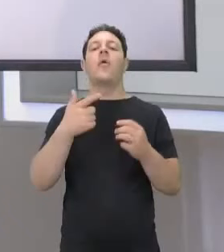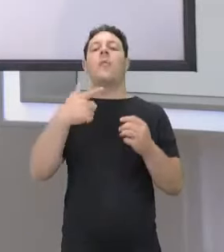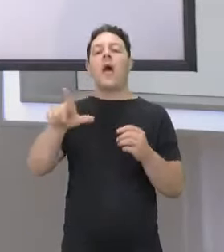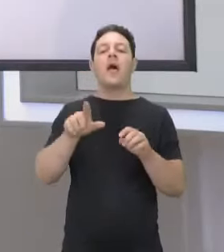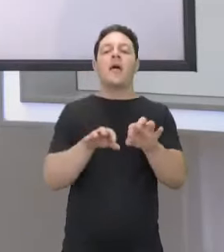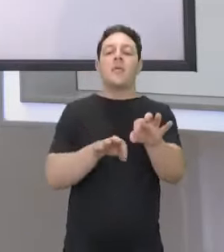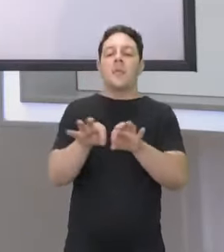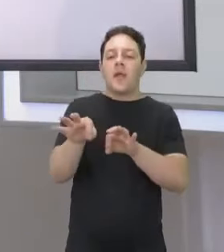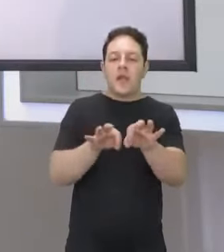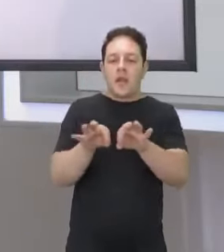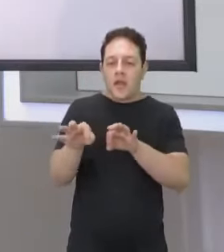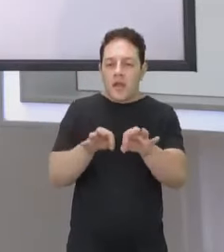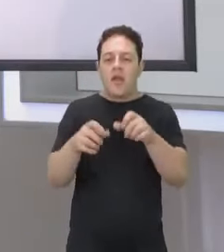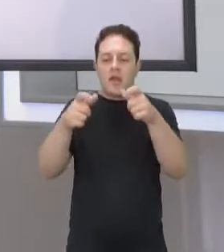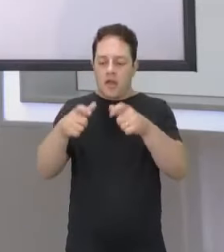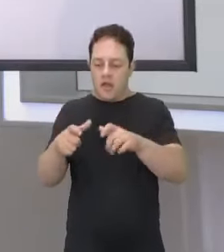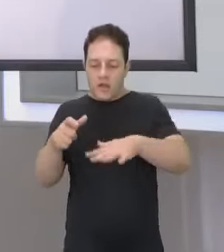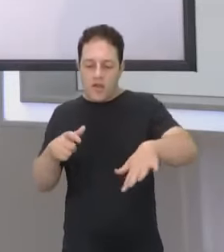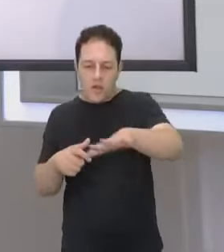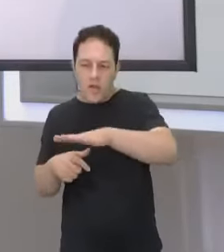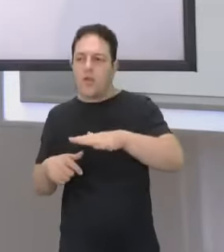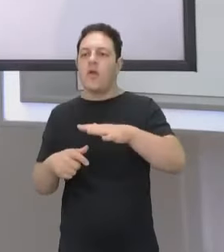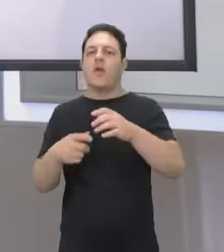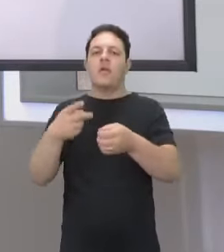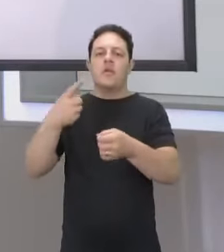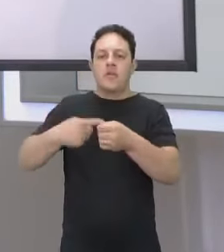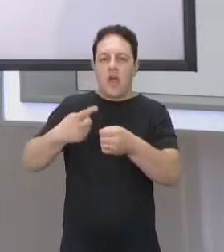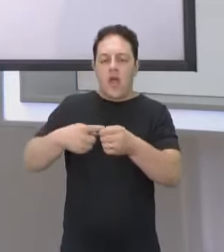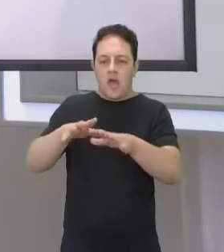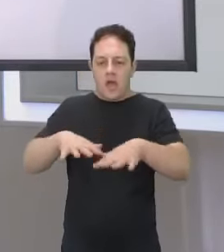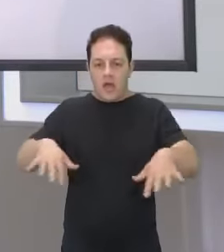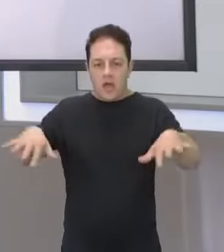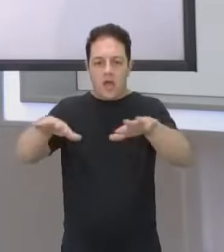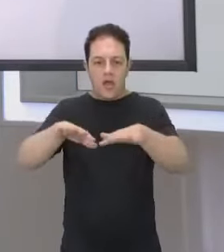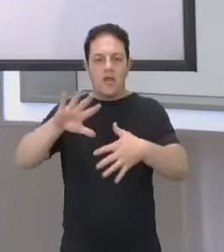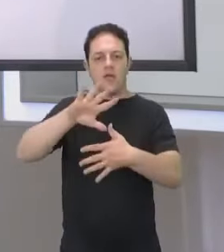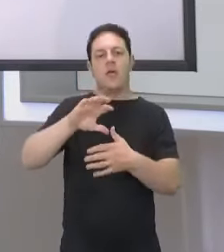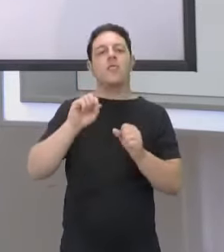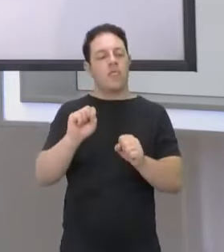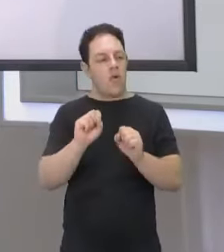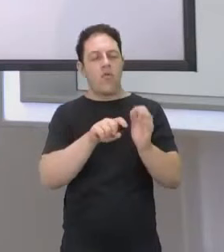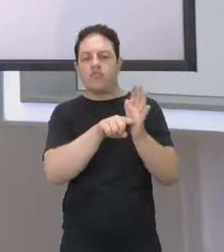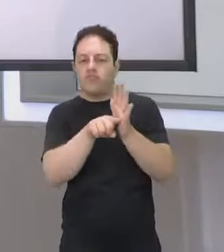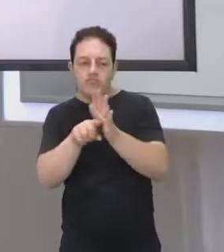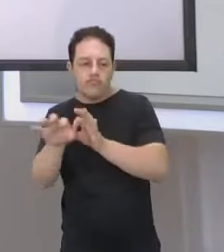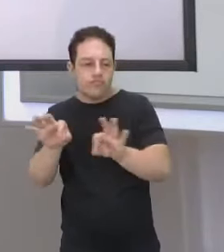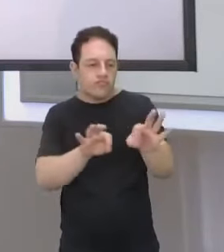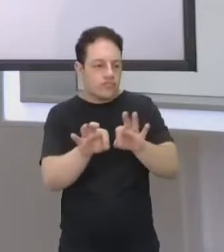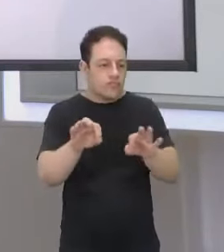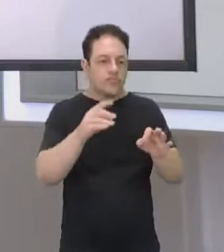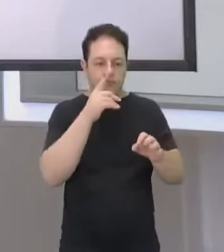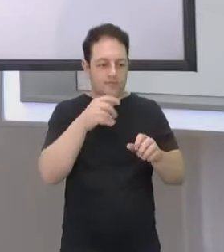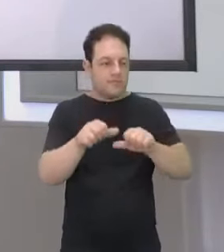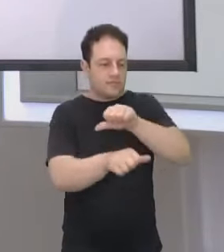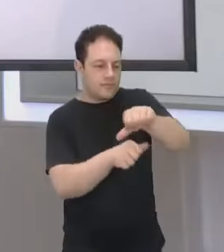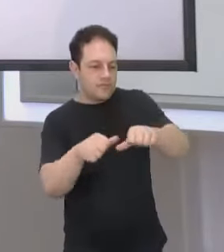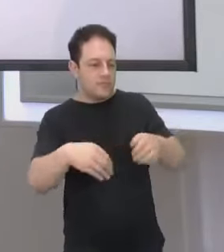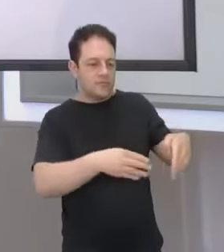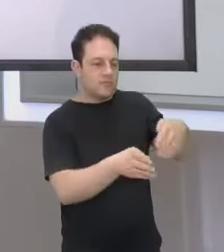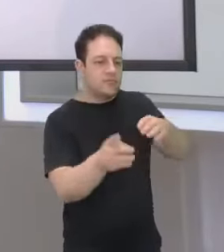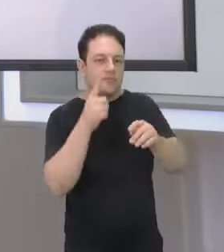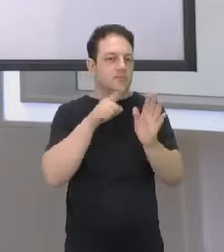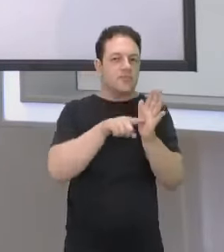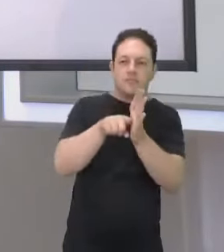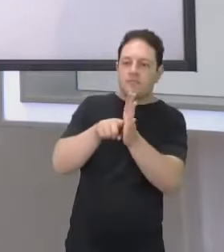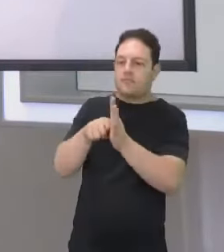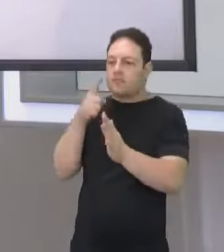Planejamento territorial, fiscalização urbana e territorial também. porque você tem que planejar e